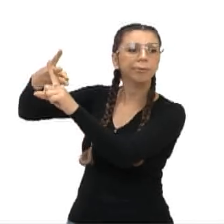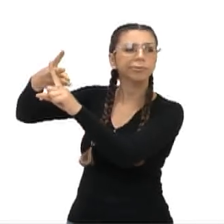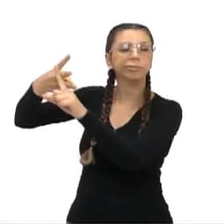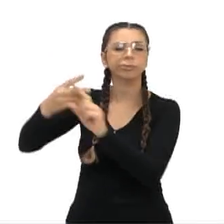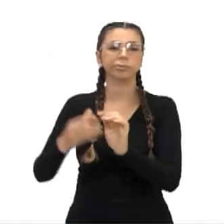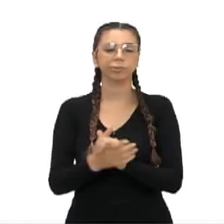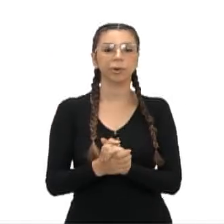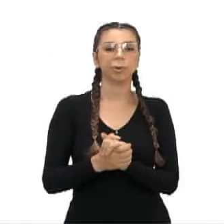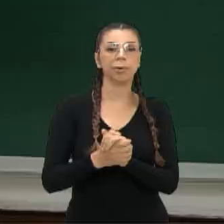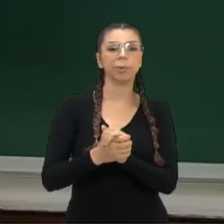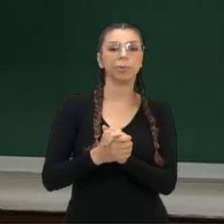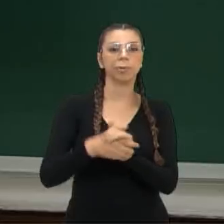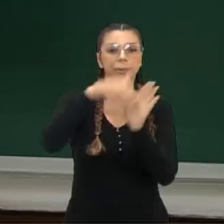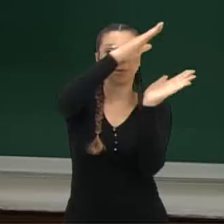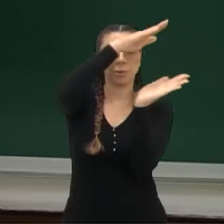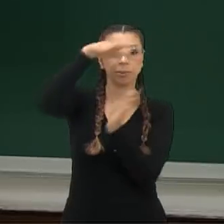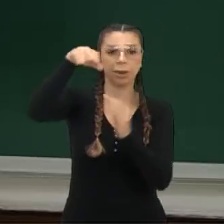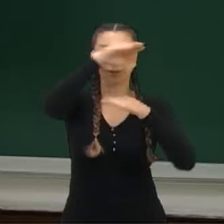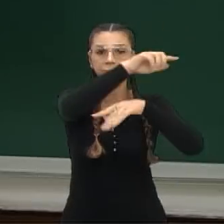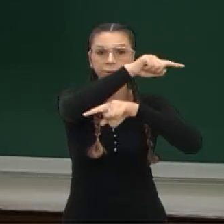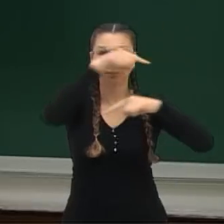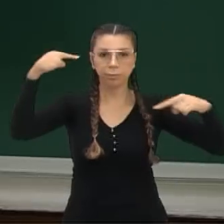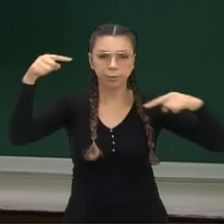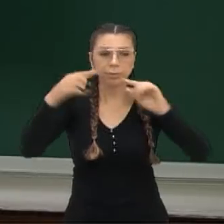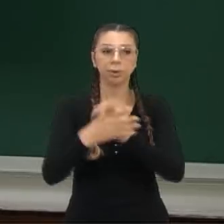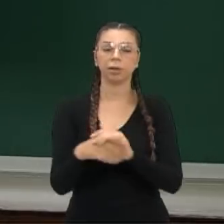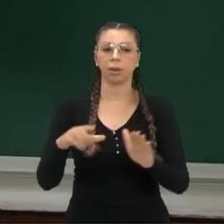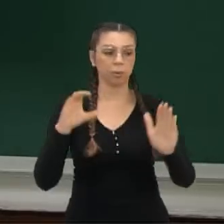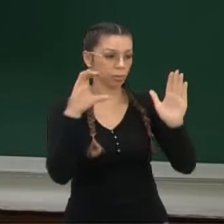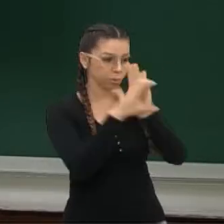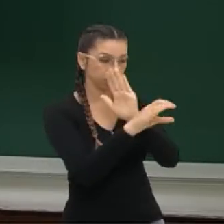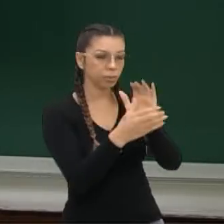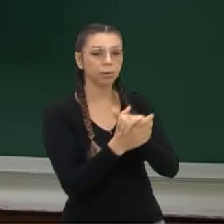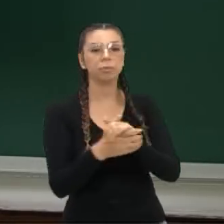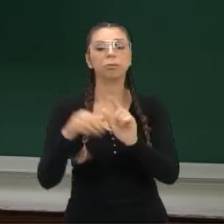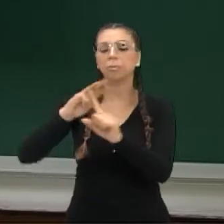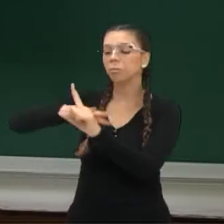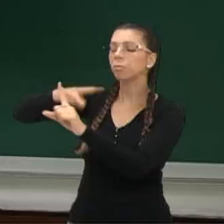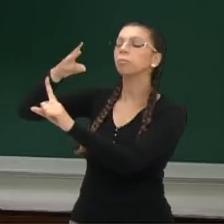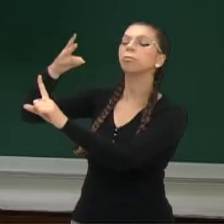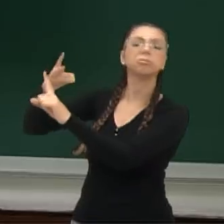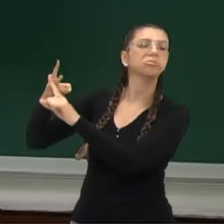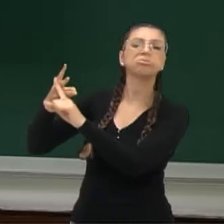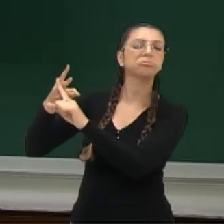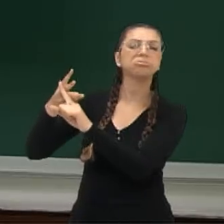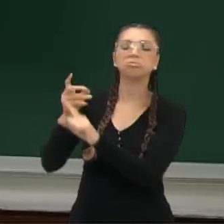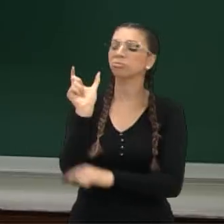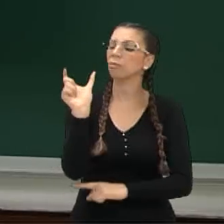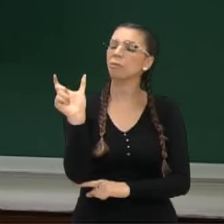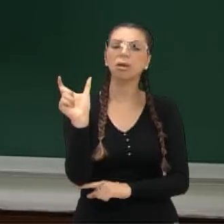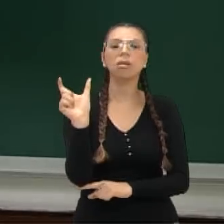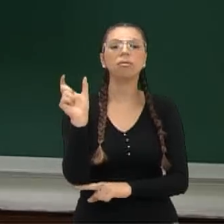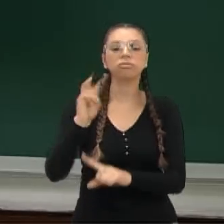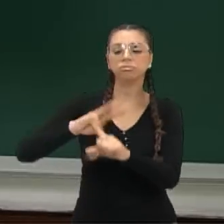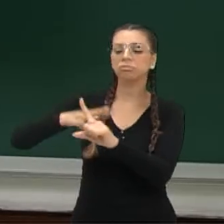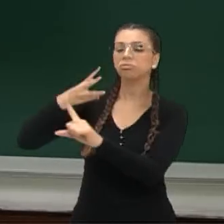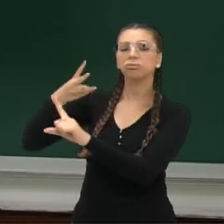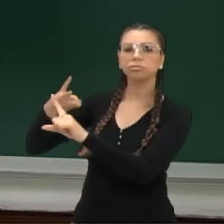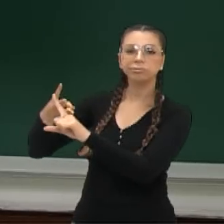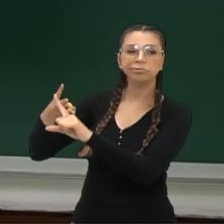Bom, aqui a gente tem vários conceitinhos, né? Por exemplo, triplicar. O que essa palavrinha está querendo me